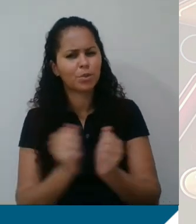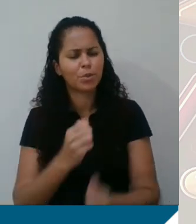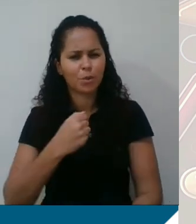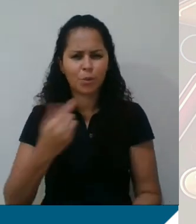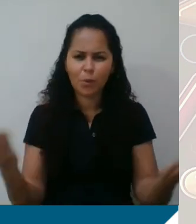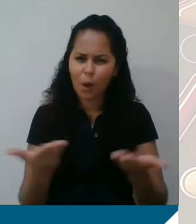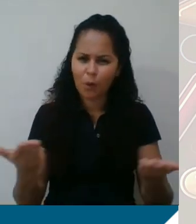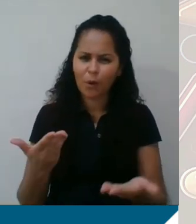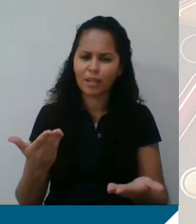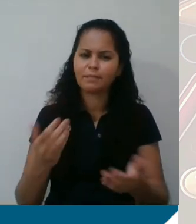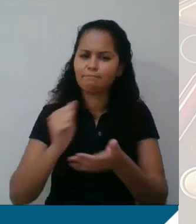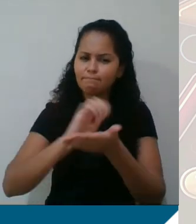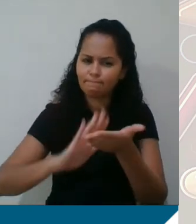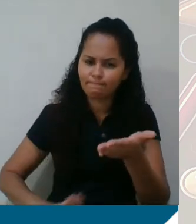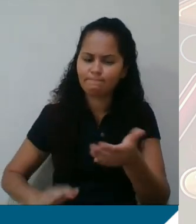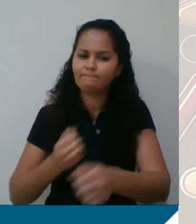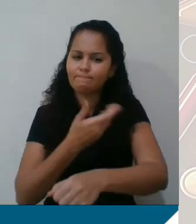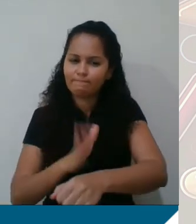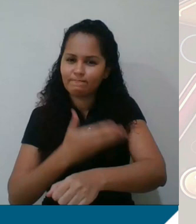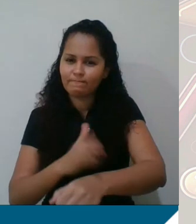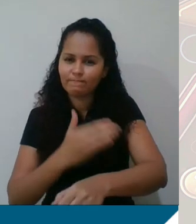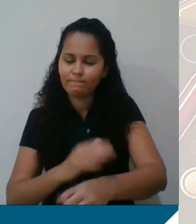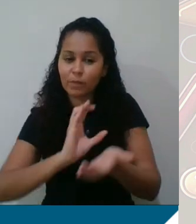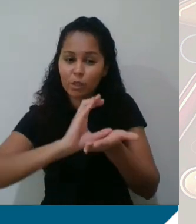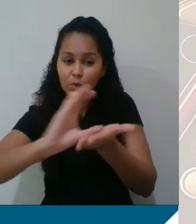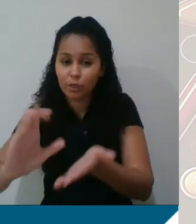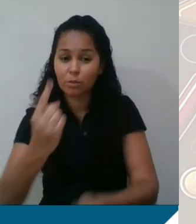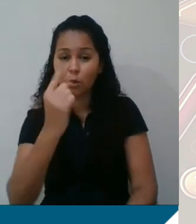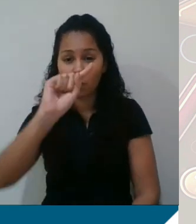vocês me acompanhassem agora nesse exercício. Um investimento de